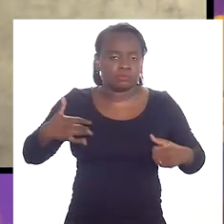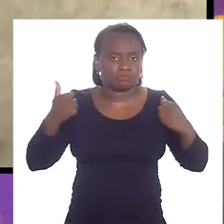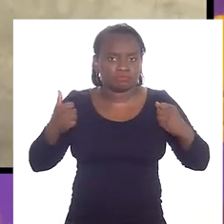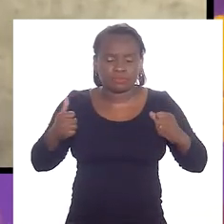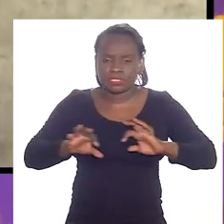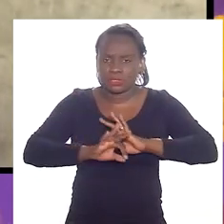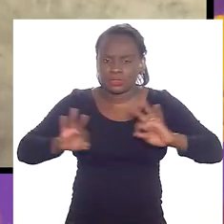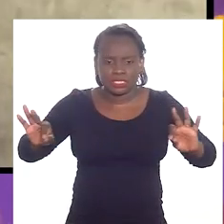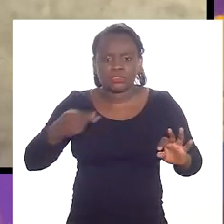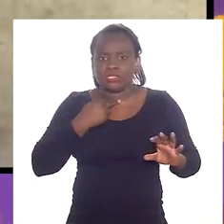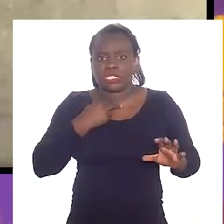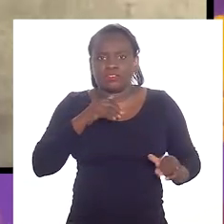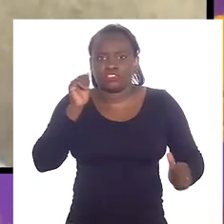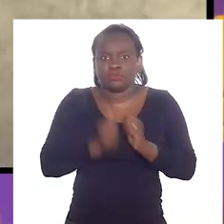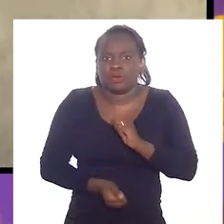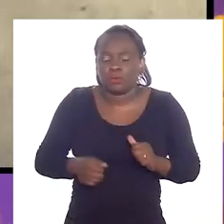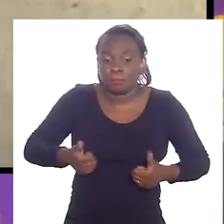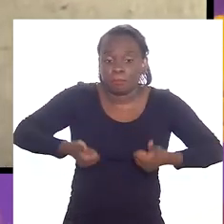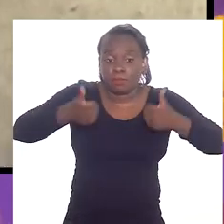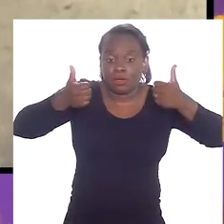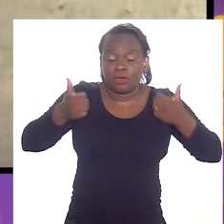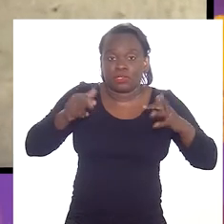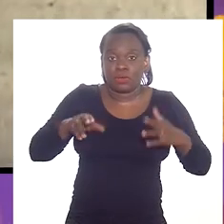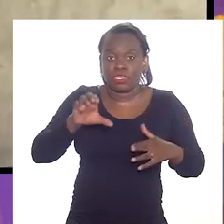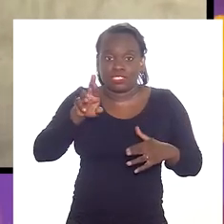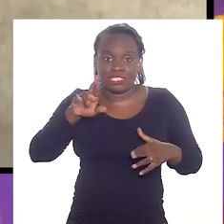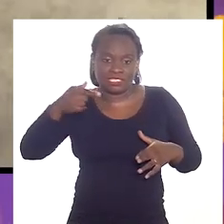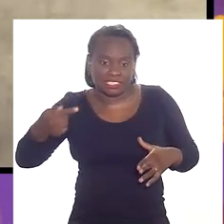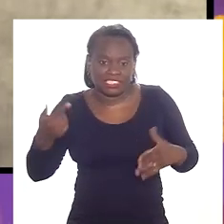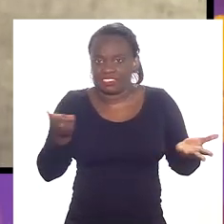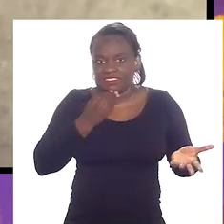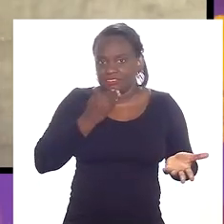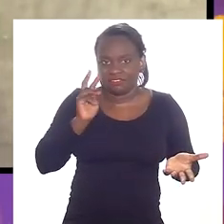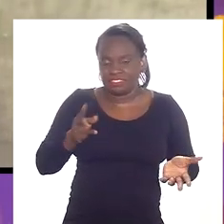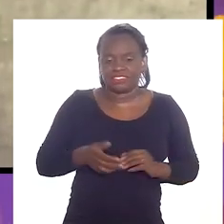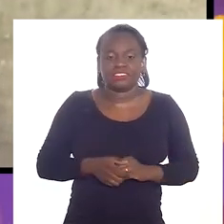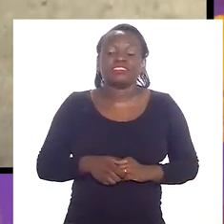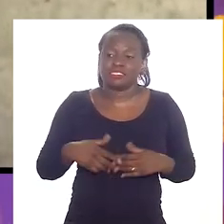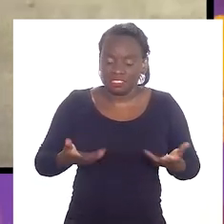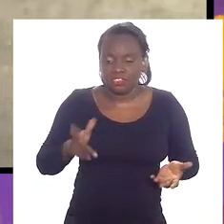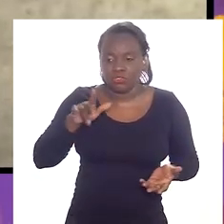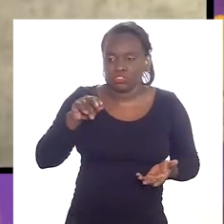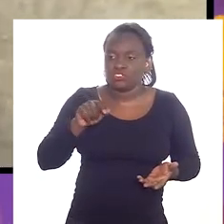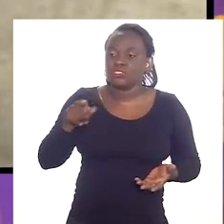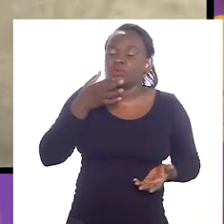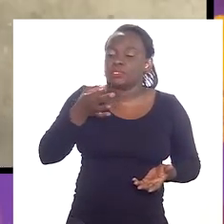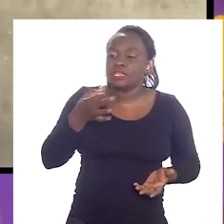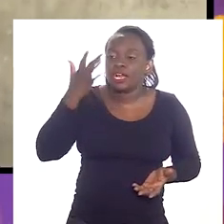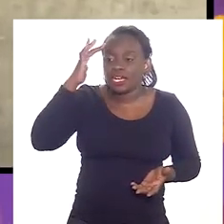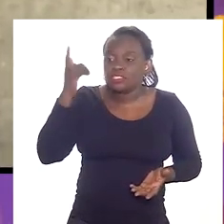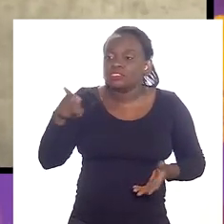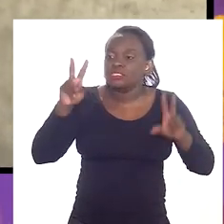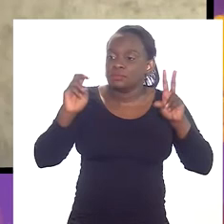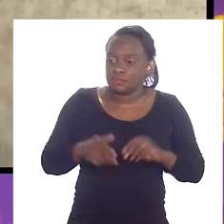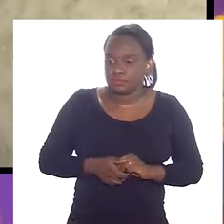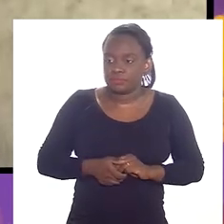permita, a gente tem que ter em torno de 15 minutos de proximidade para correr esse risco. E atividade esportiva, cada vez mais o futebol está